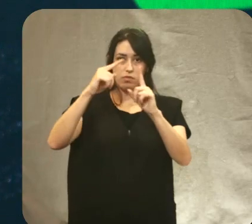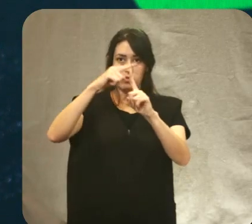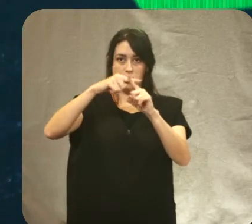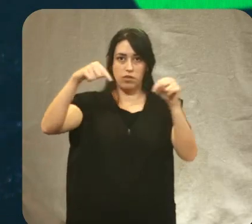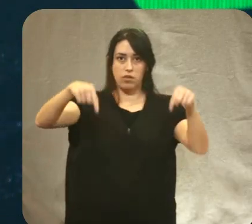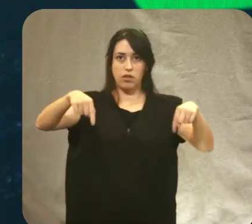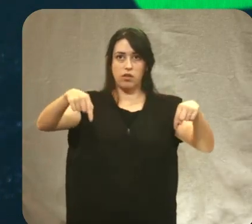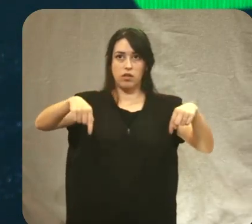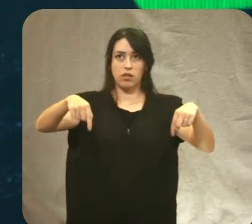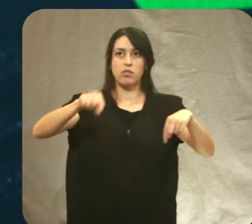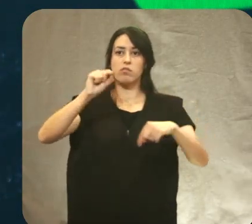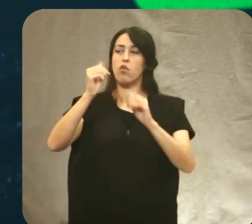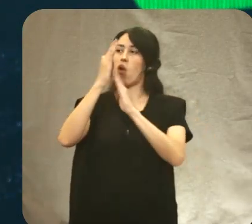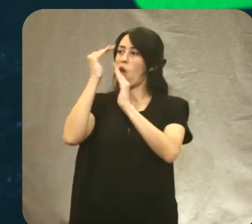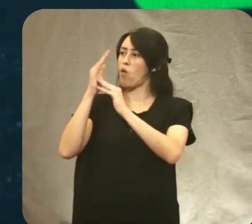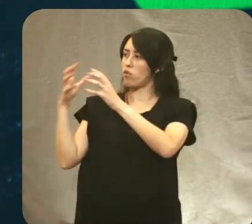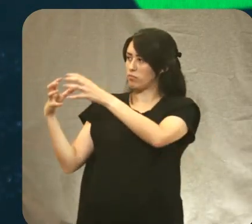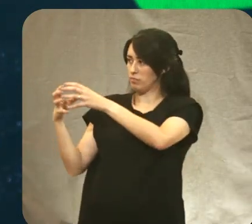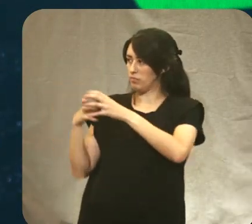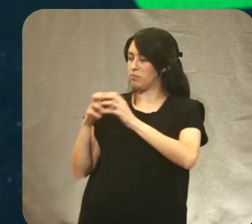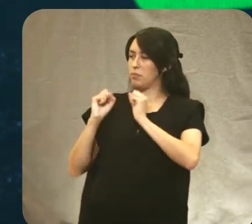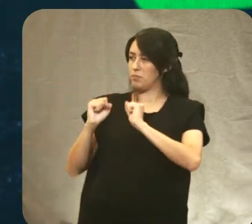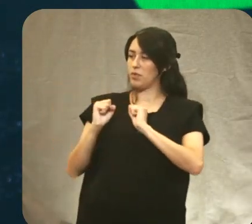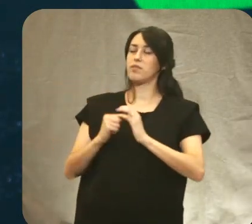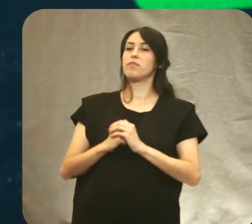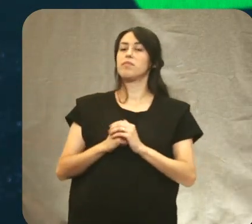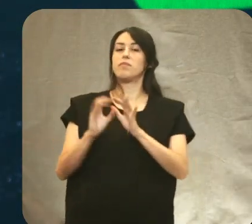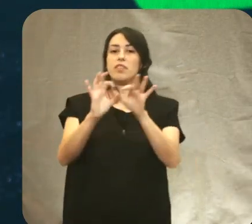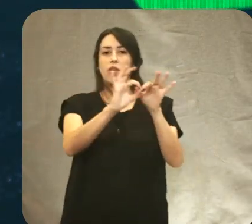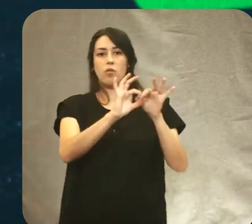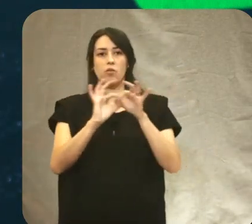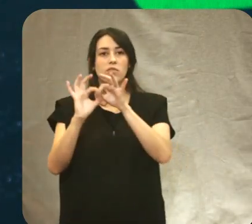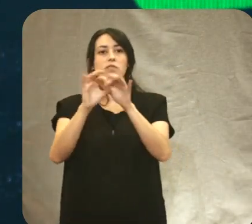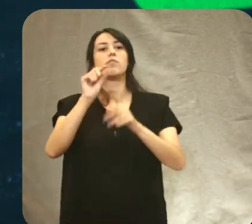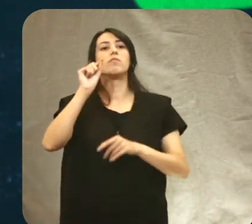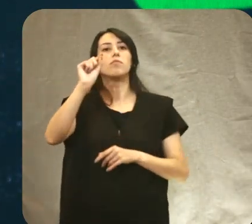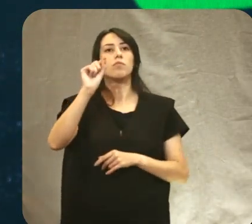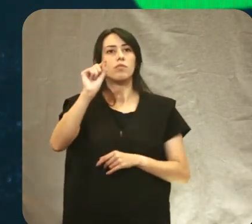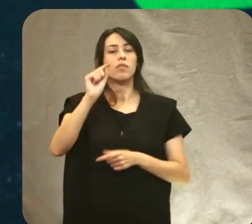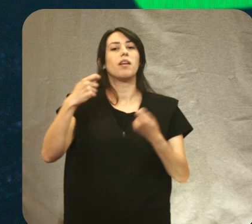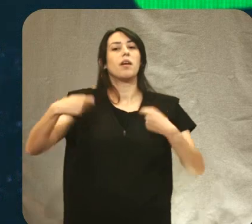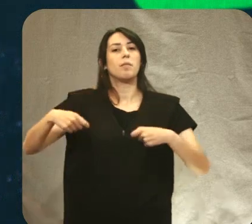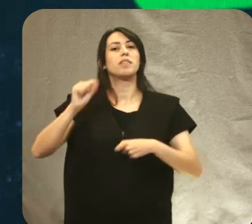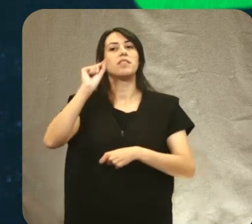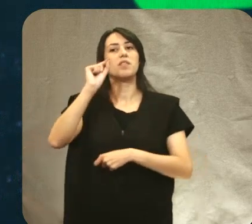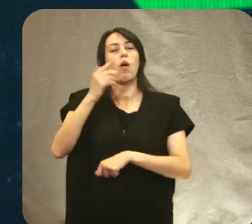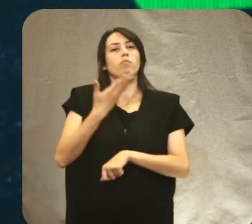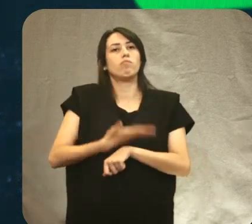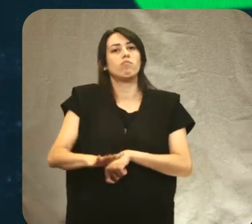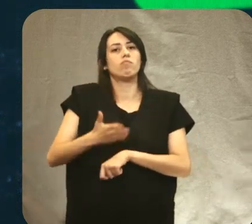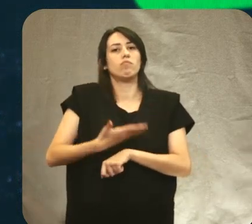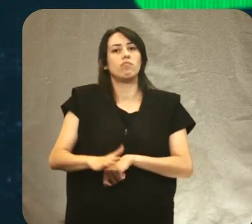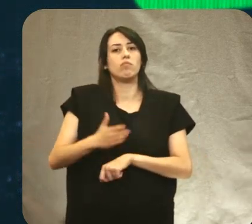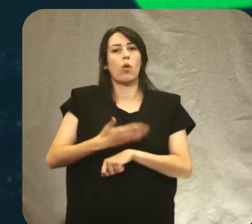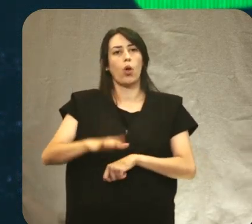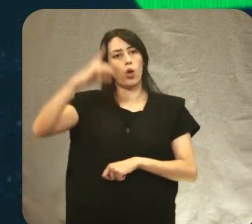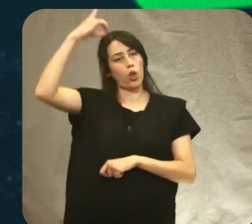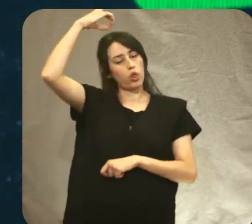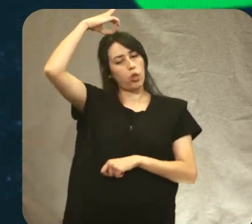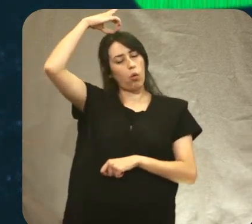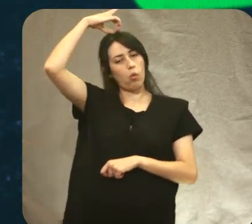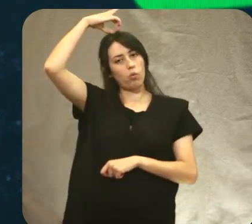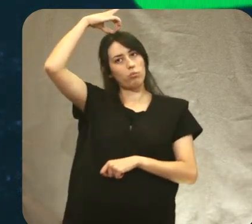pode chegar o louvor, ela é evidenciada no exercício dos dons. E aí ele vai